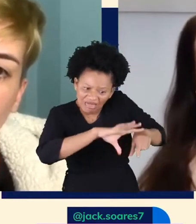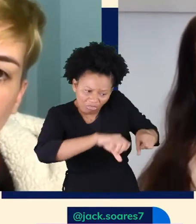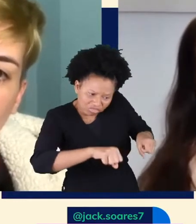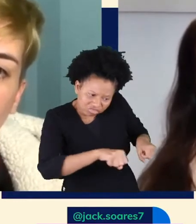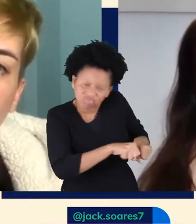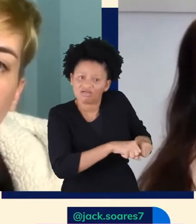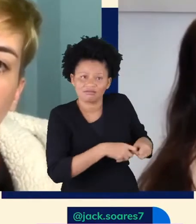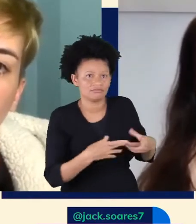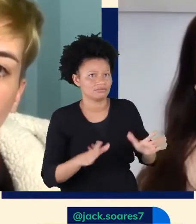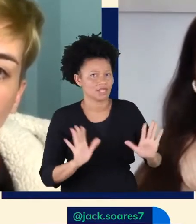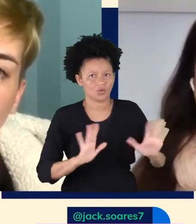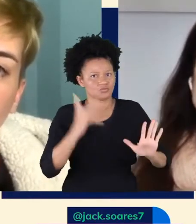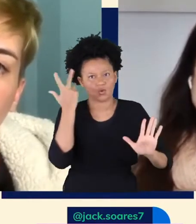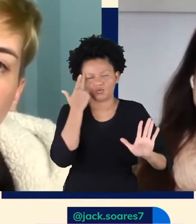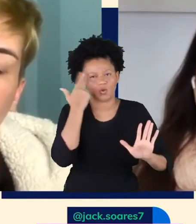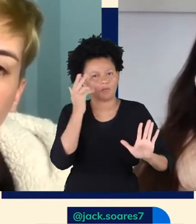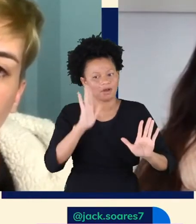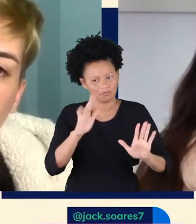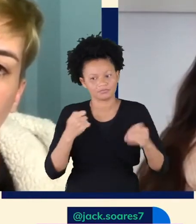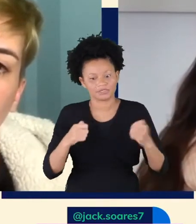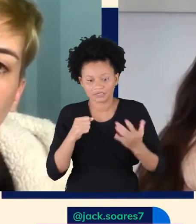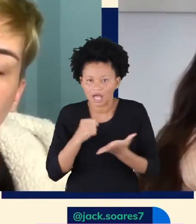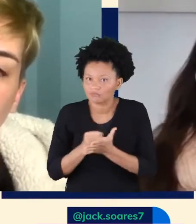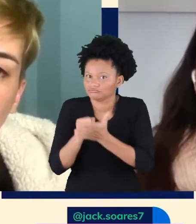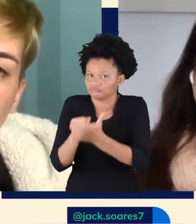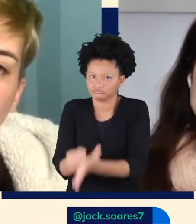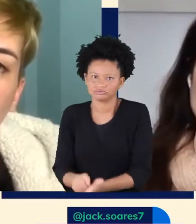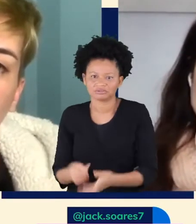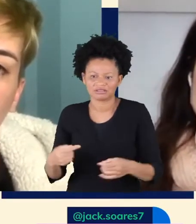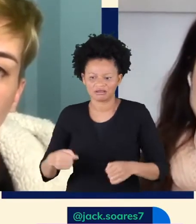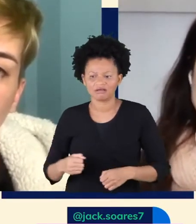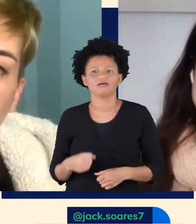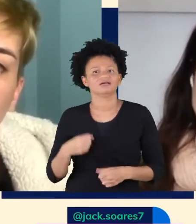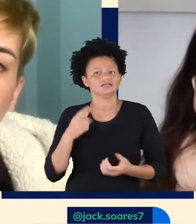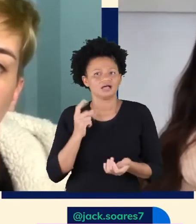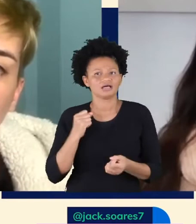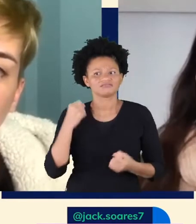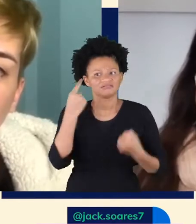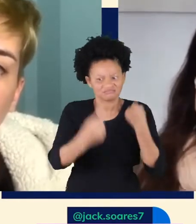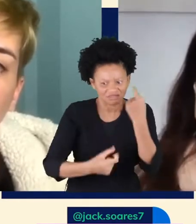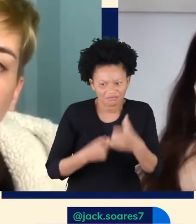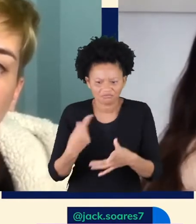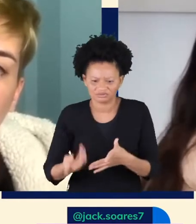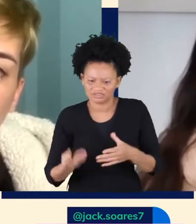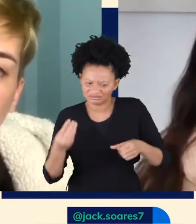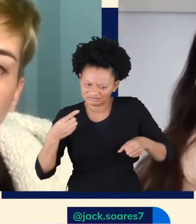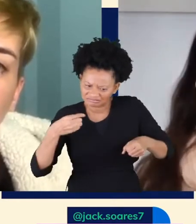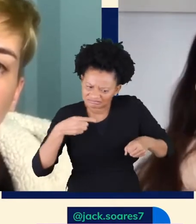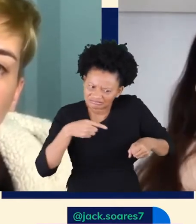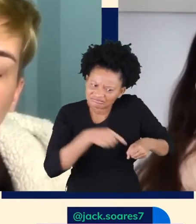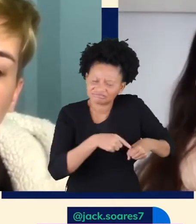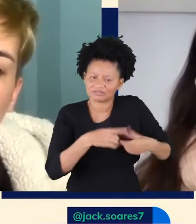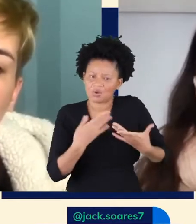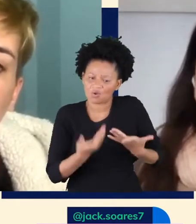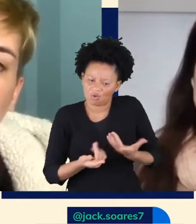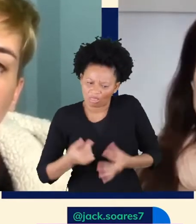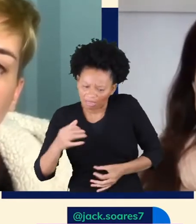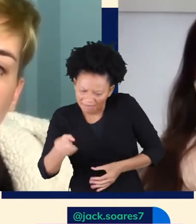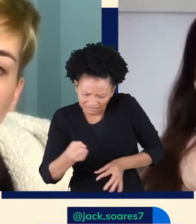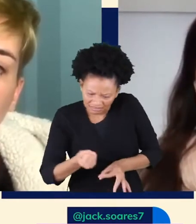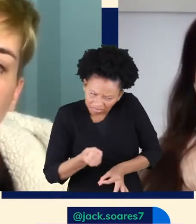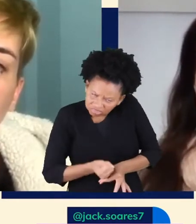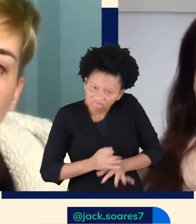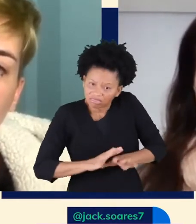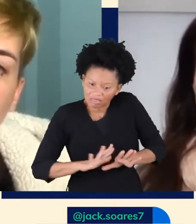tem que procurar ajuda, porque a gente não considera um comportamento típico a criança ficar inserindo com frequência e